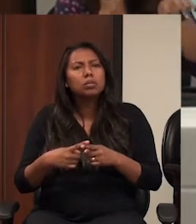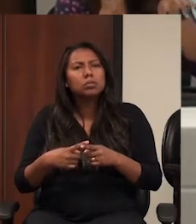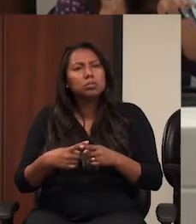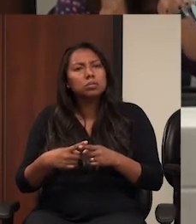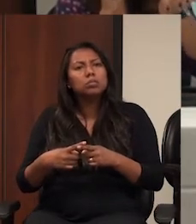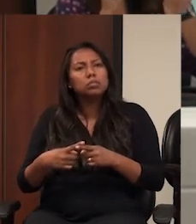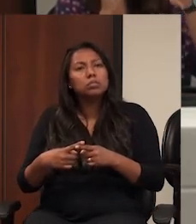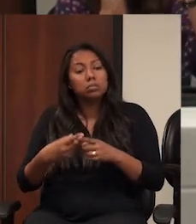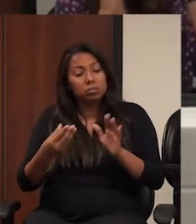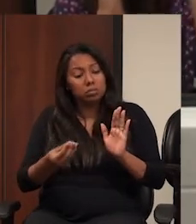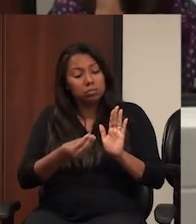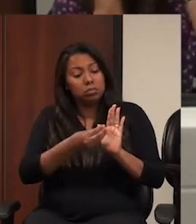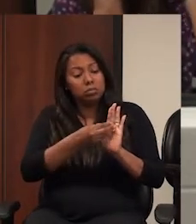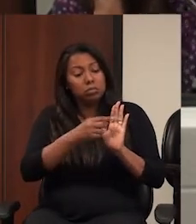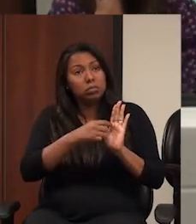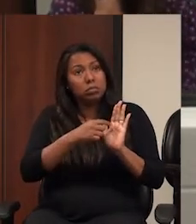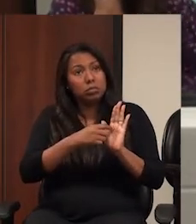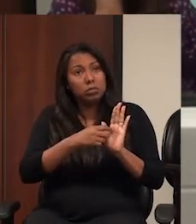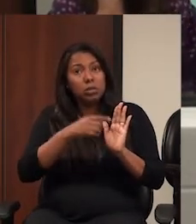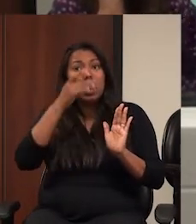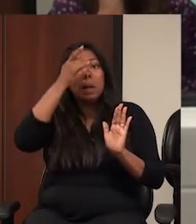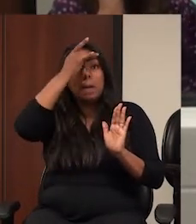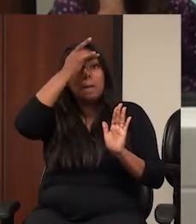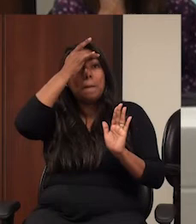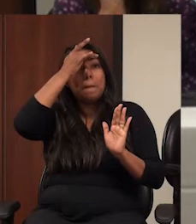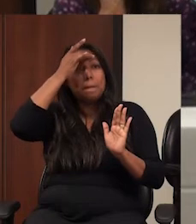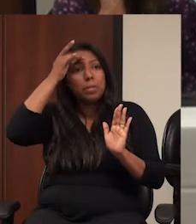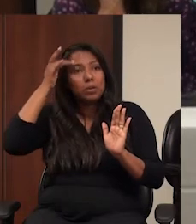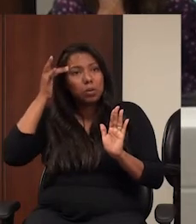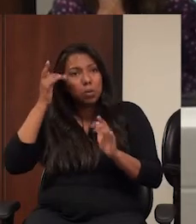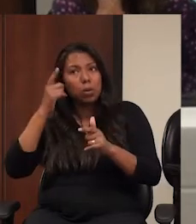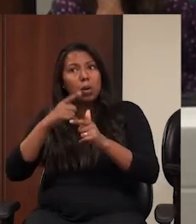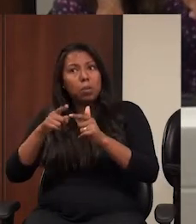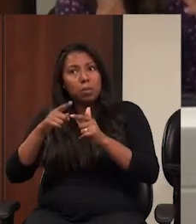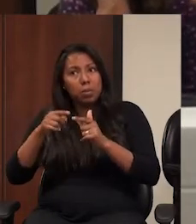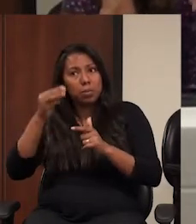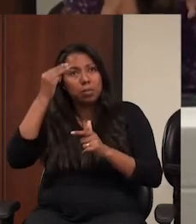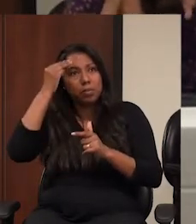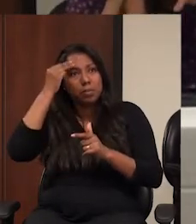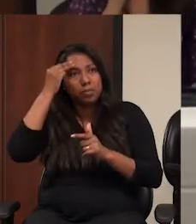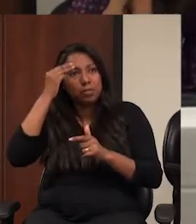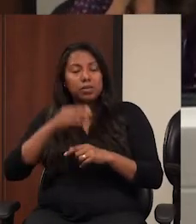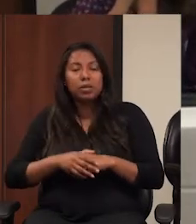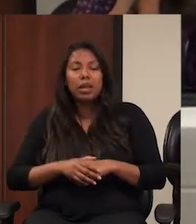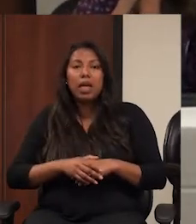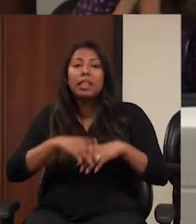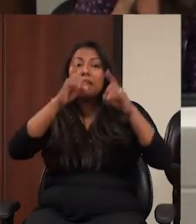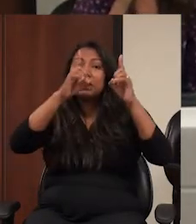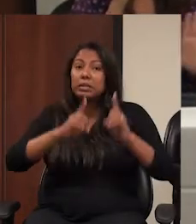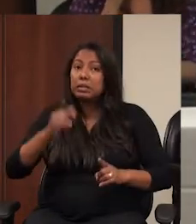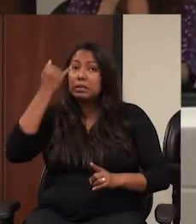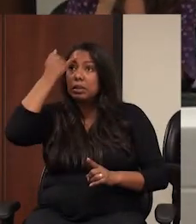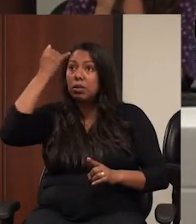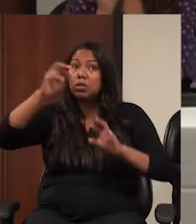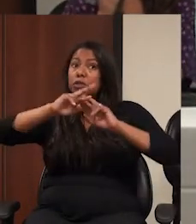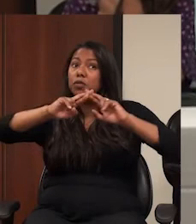nesse ordenamento as pessoas com transtorno mental, né? Então, a deficiência intelectual é uma coisa, o